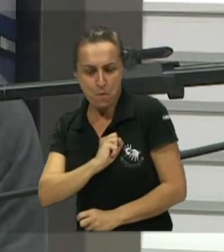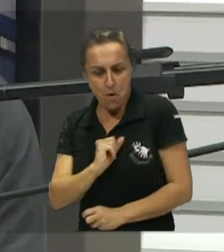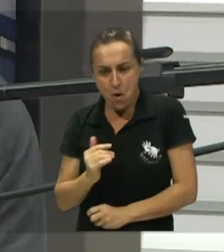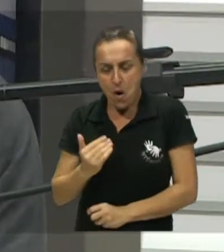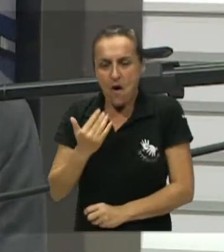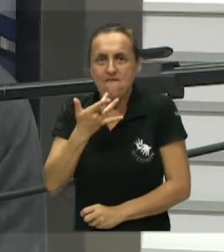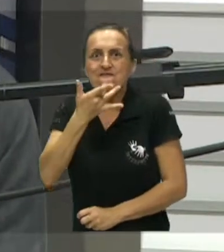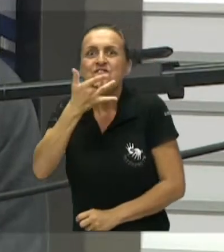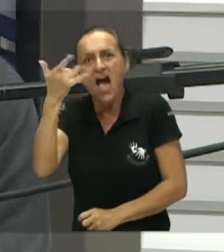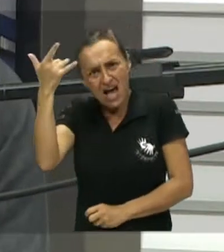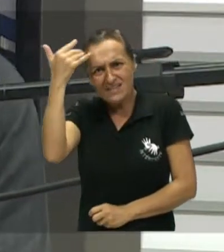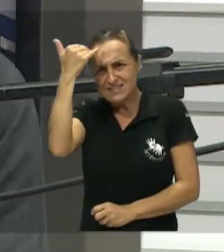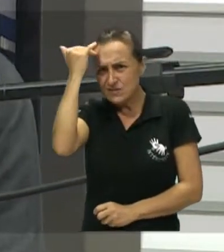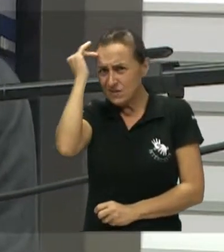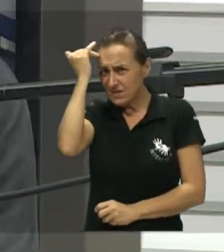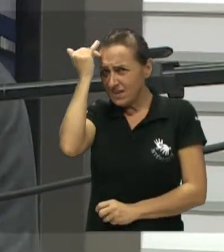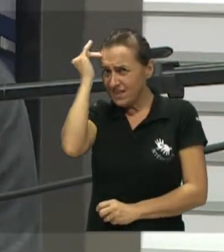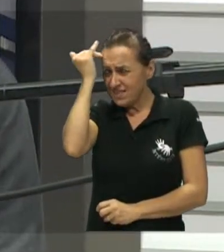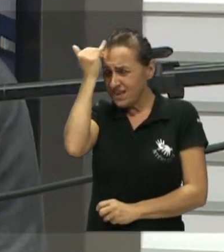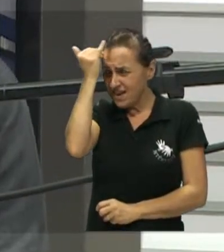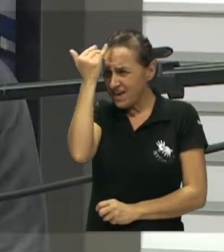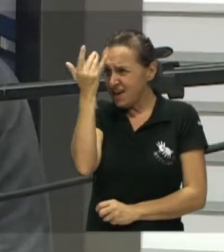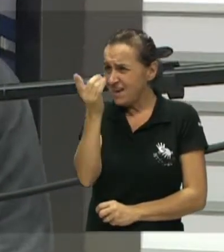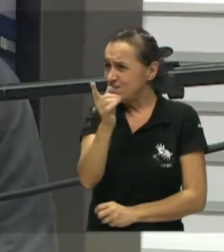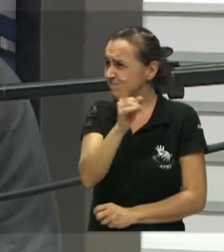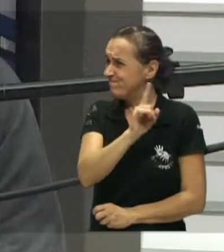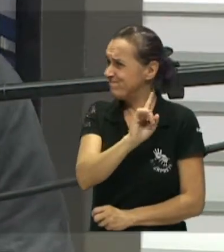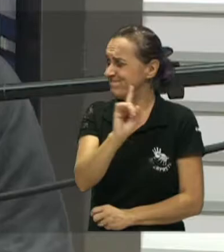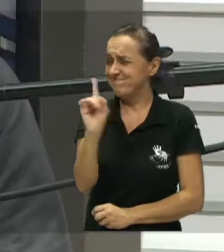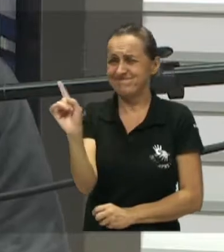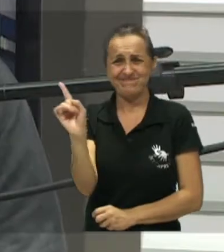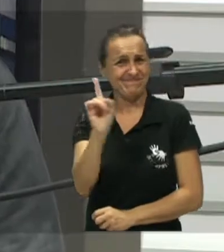assim tão facilmente.